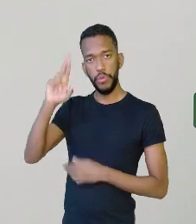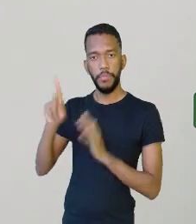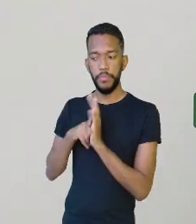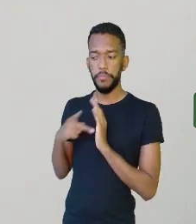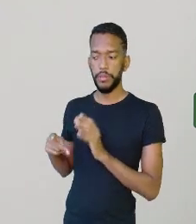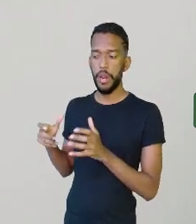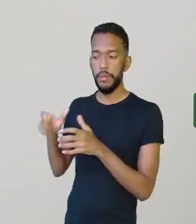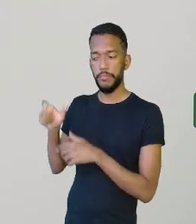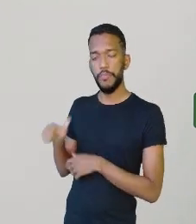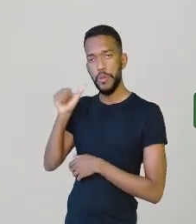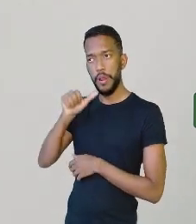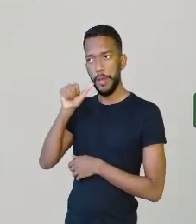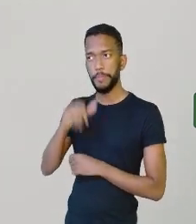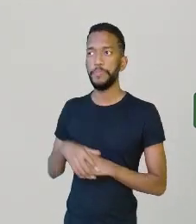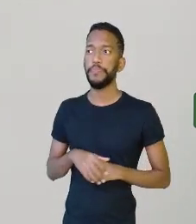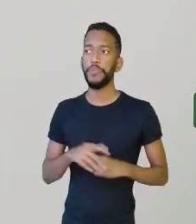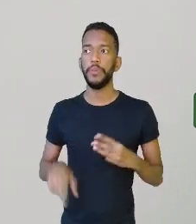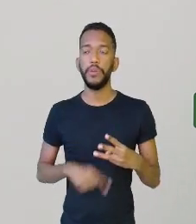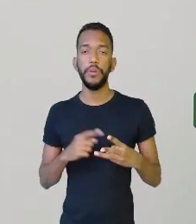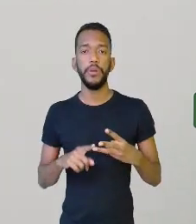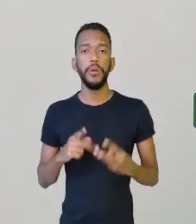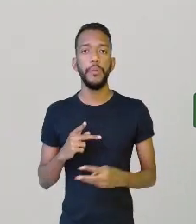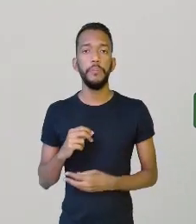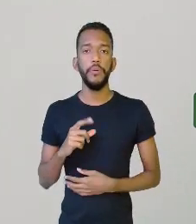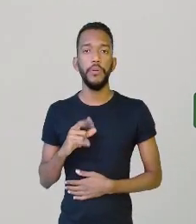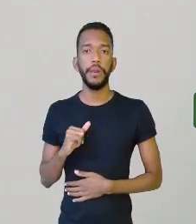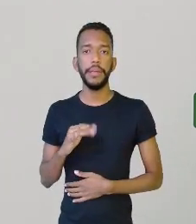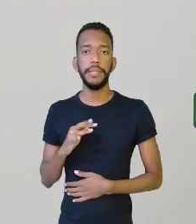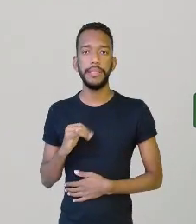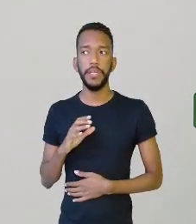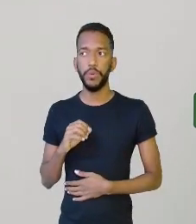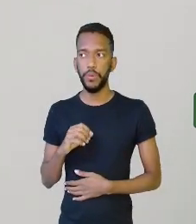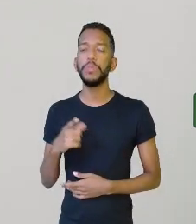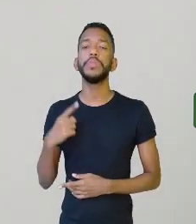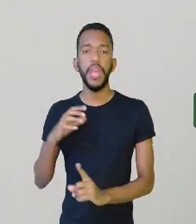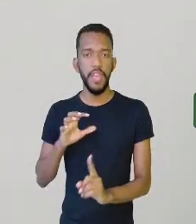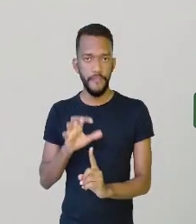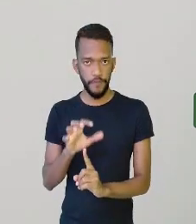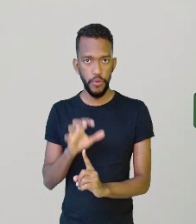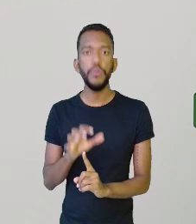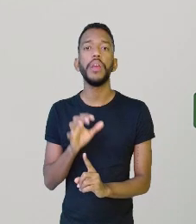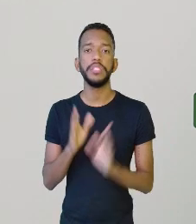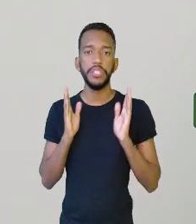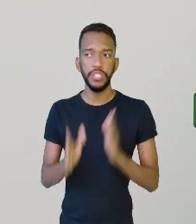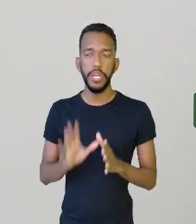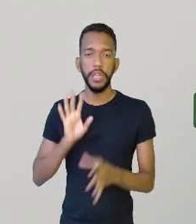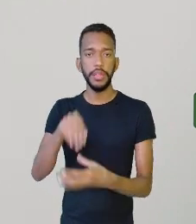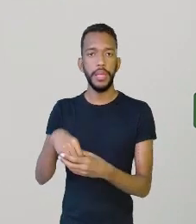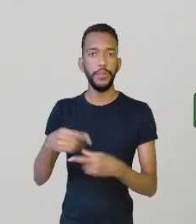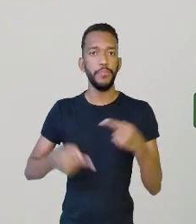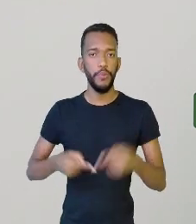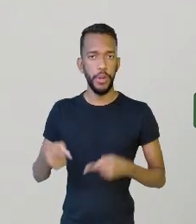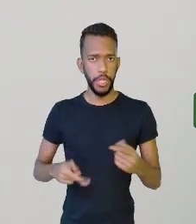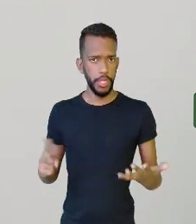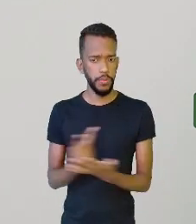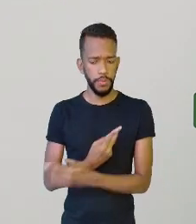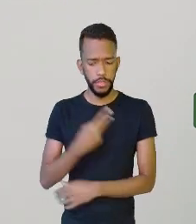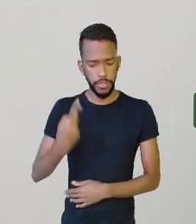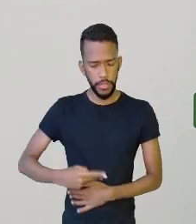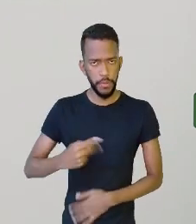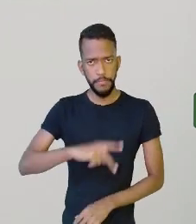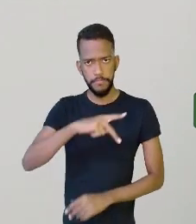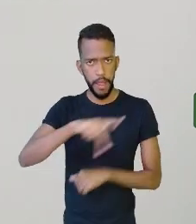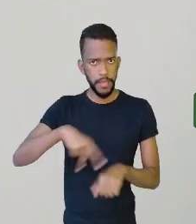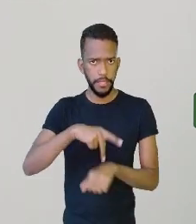mulher. Político, e eles tinham uma influência muito grande na política que era construída aqui no nosso país,